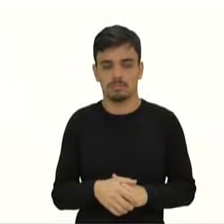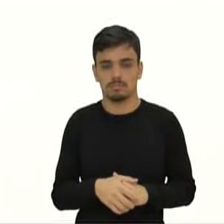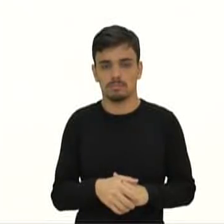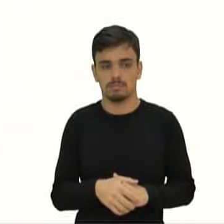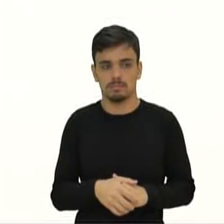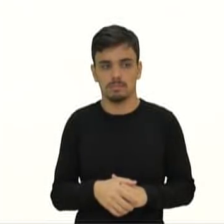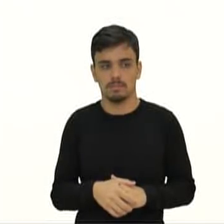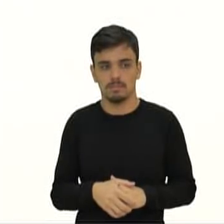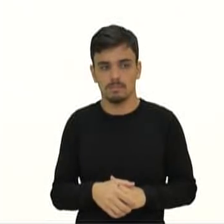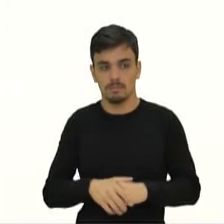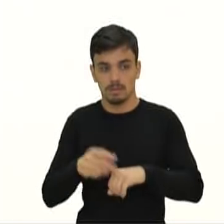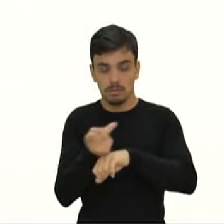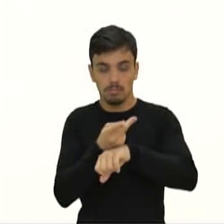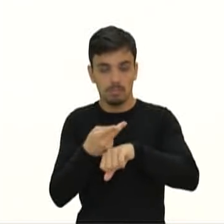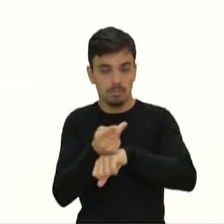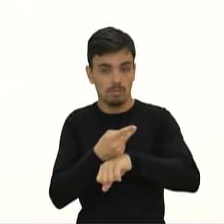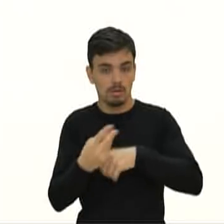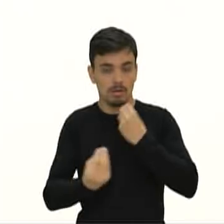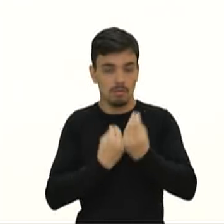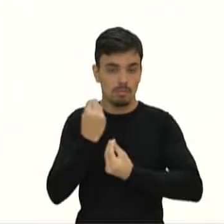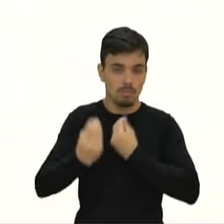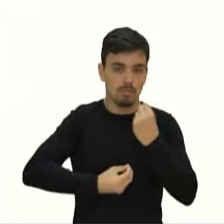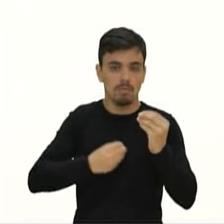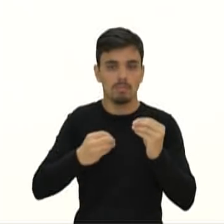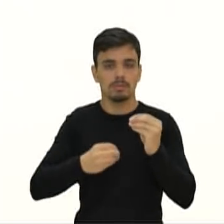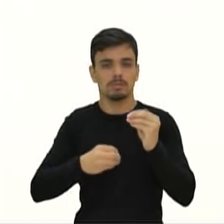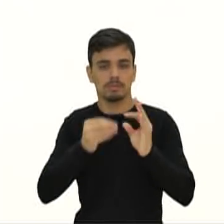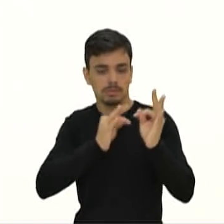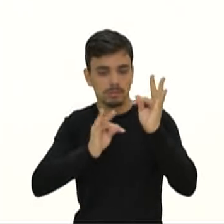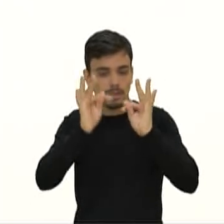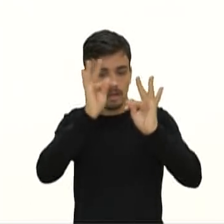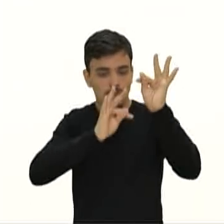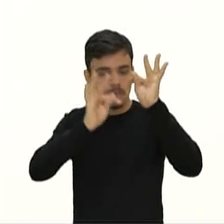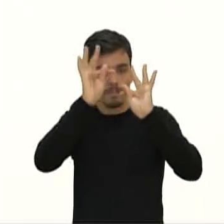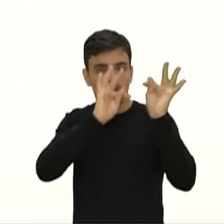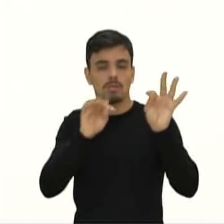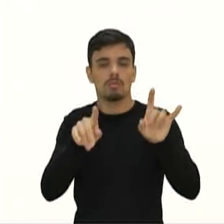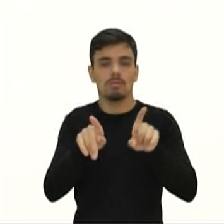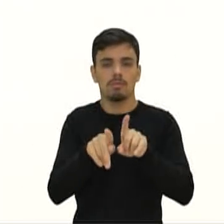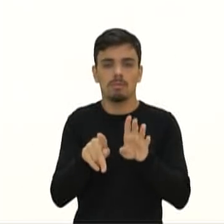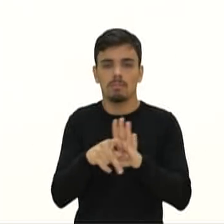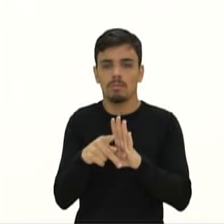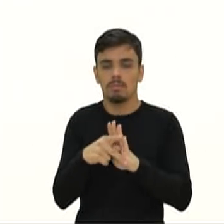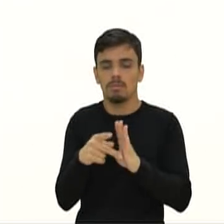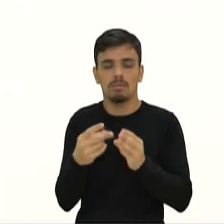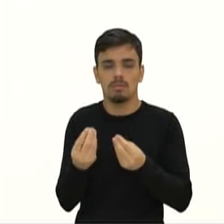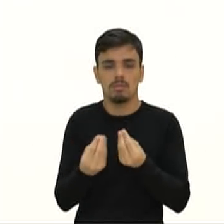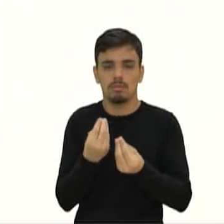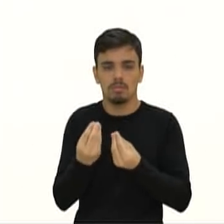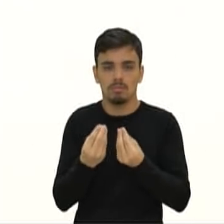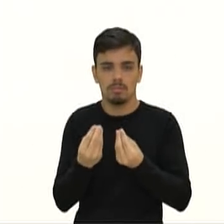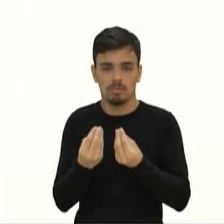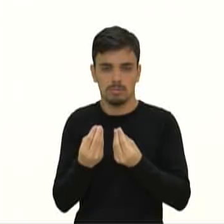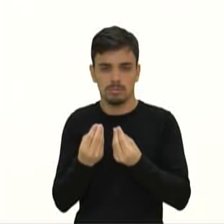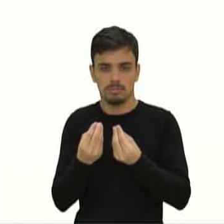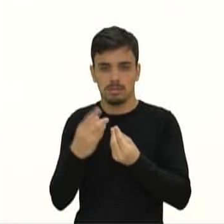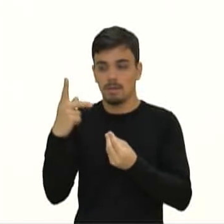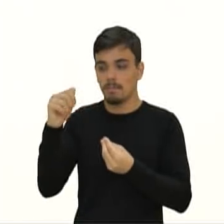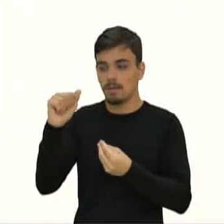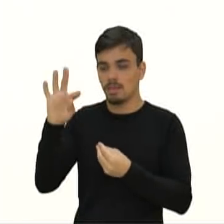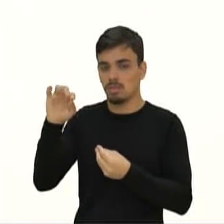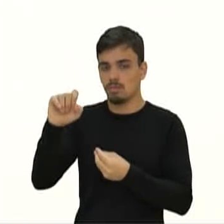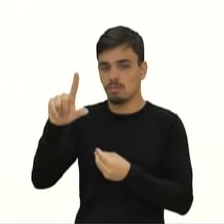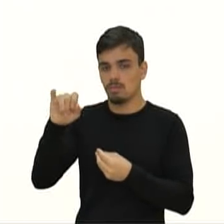Para procurar formas de tratamento de algumas patologias, começaram a surgir trabalhando muito com